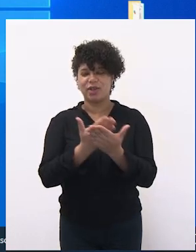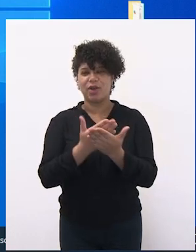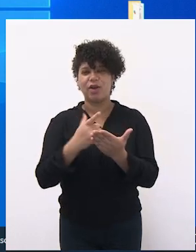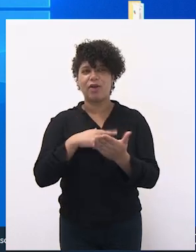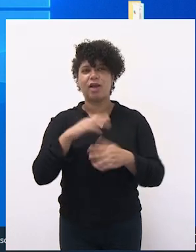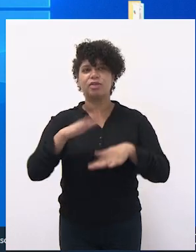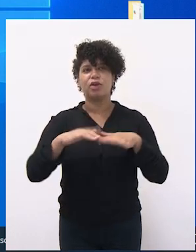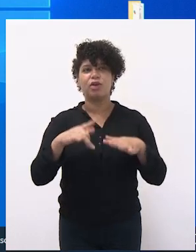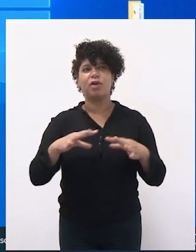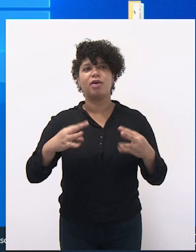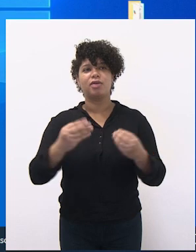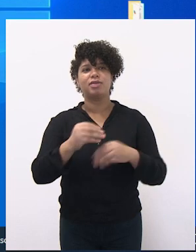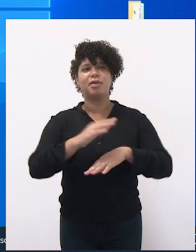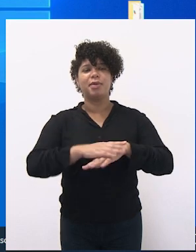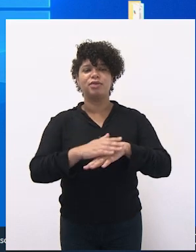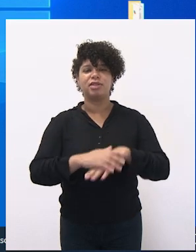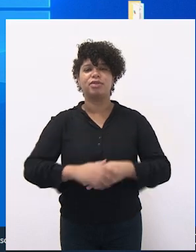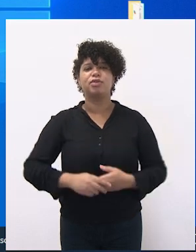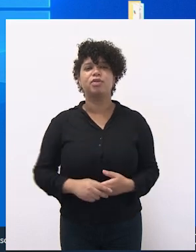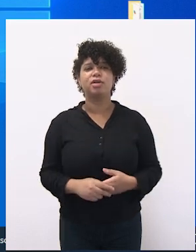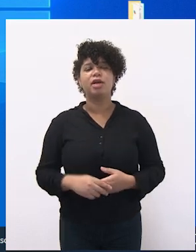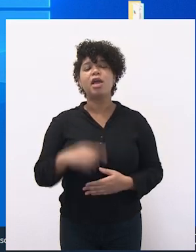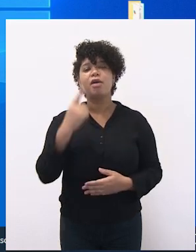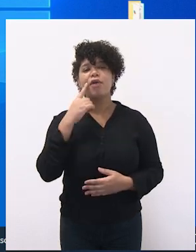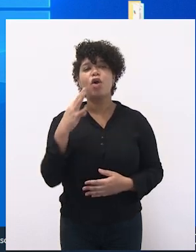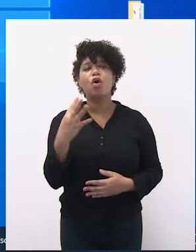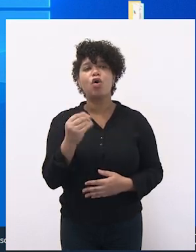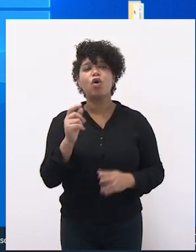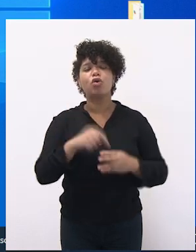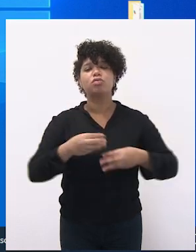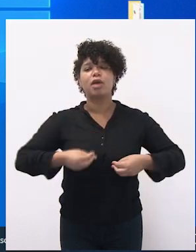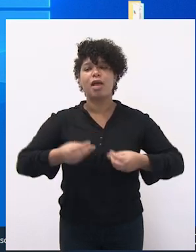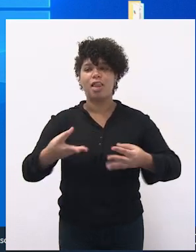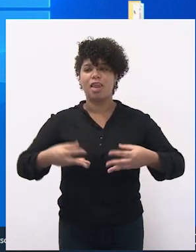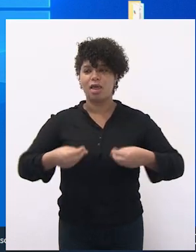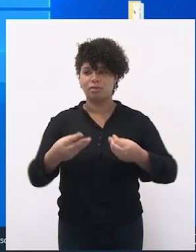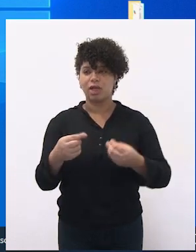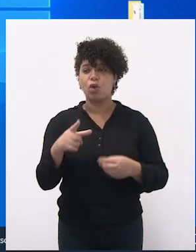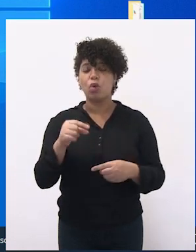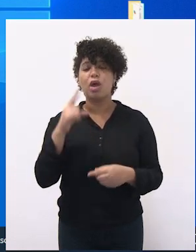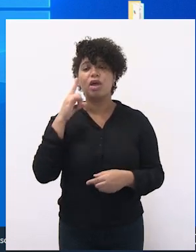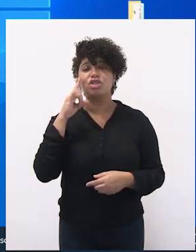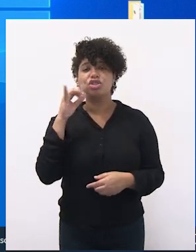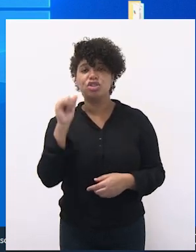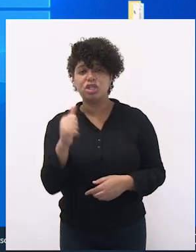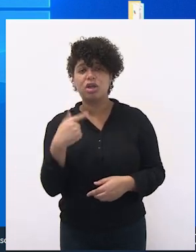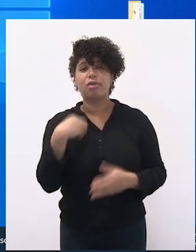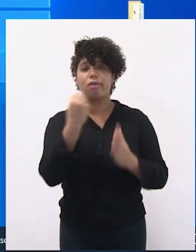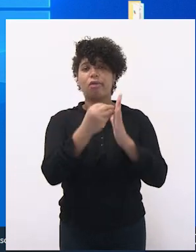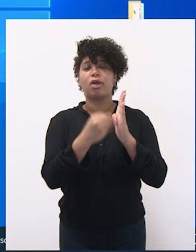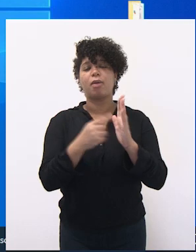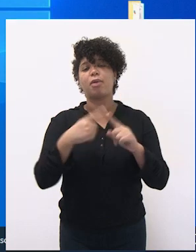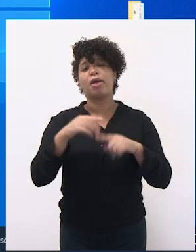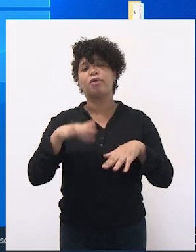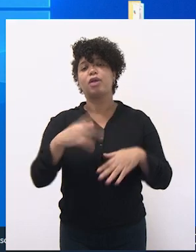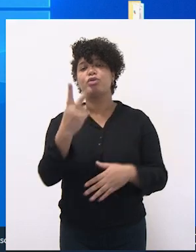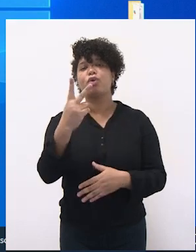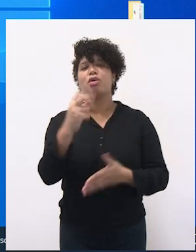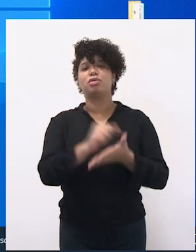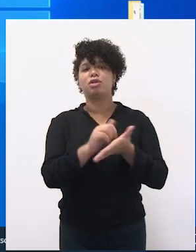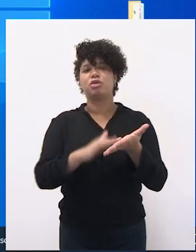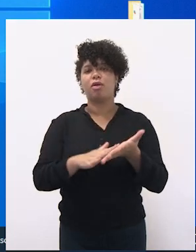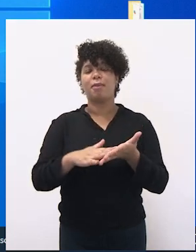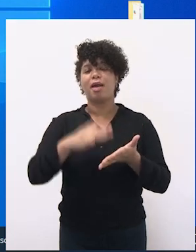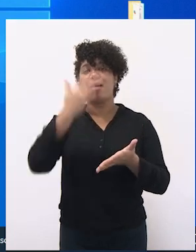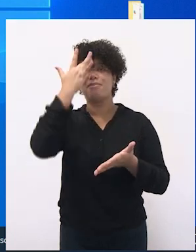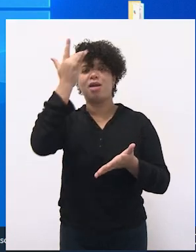alunos começam a fazer as atividades que eles precisam entregar com datas, né? Às vezes tem 2 atividades para serem entregues amanhã,